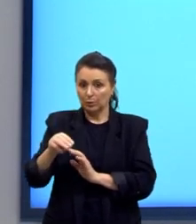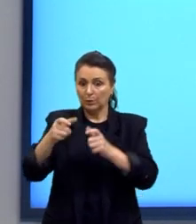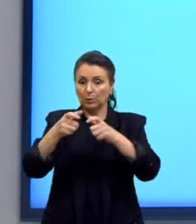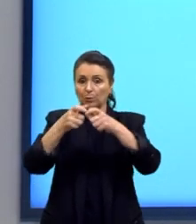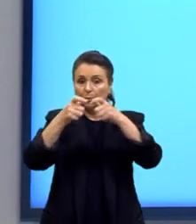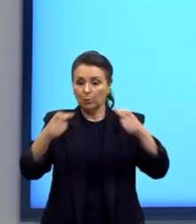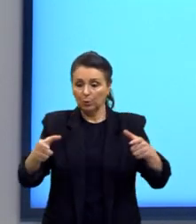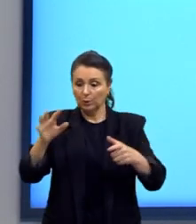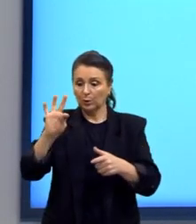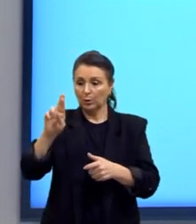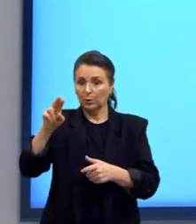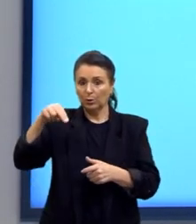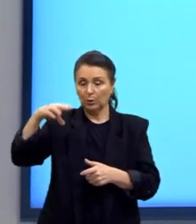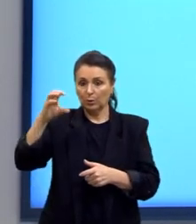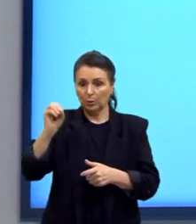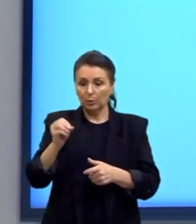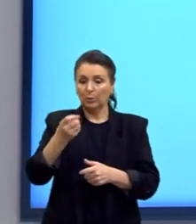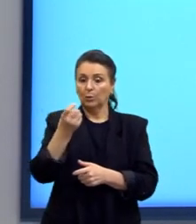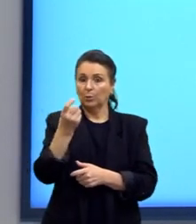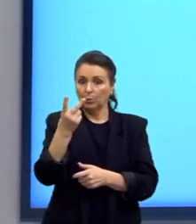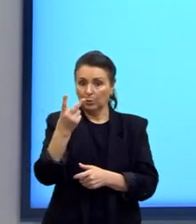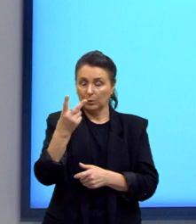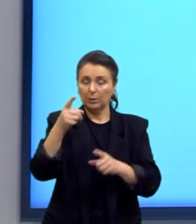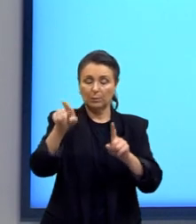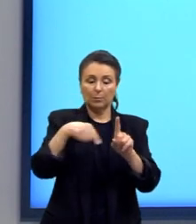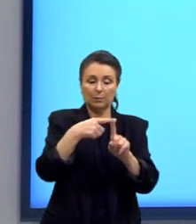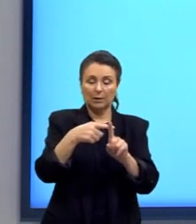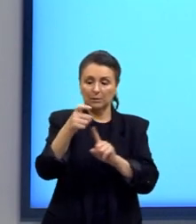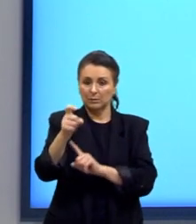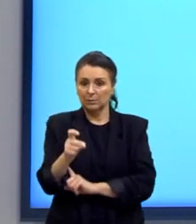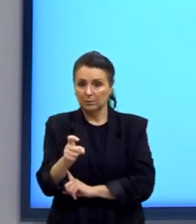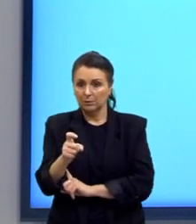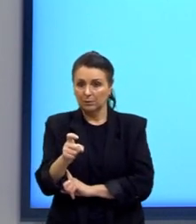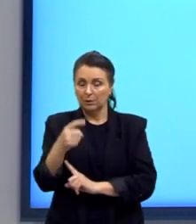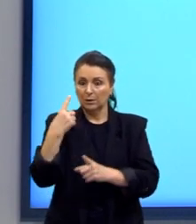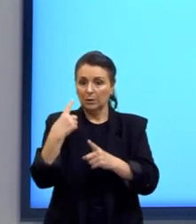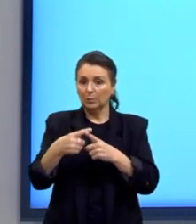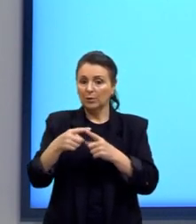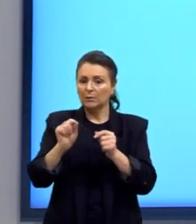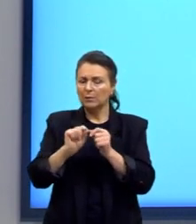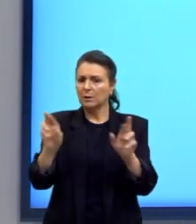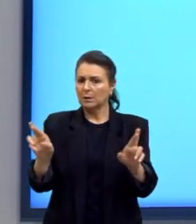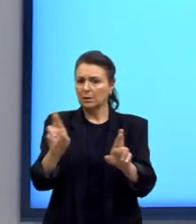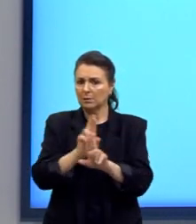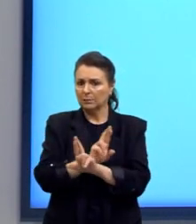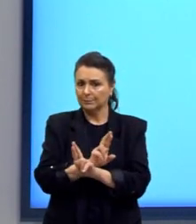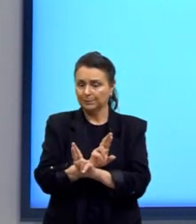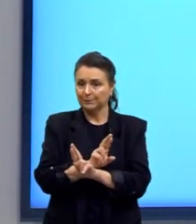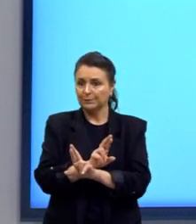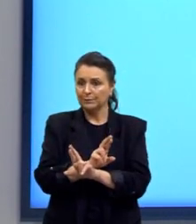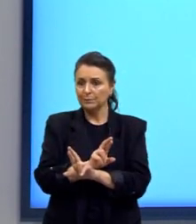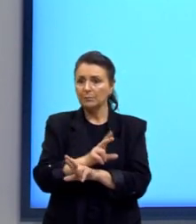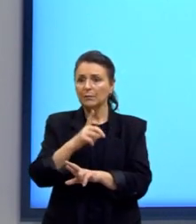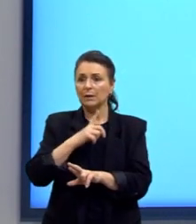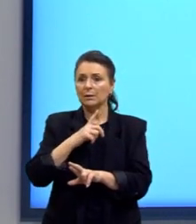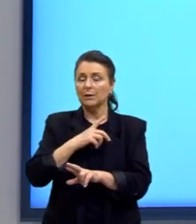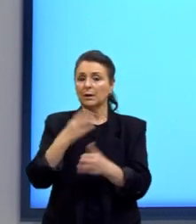altura total vai ser 12 mais x Por que que a gente fez essa relação porque agora nós temos